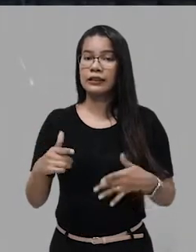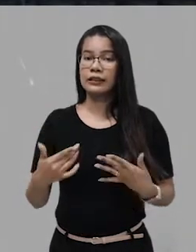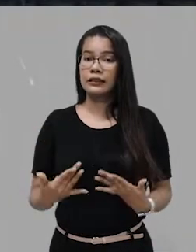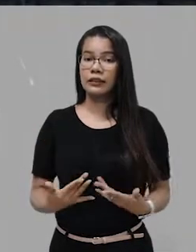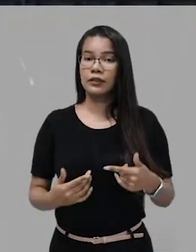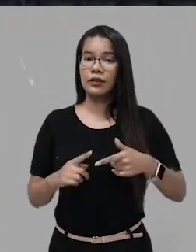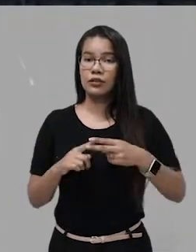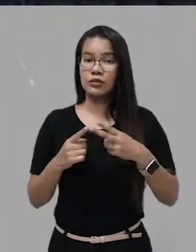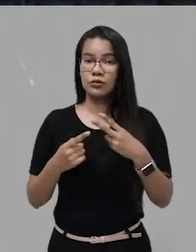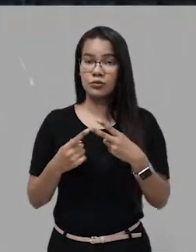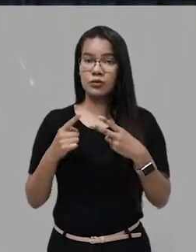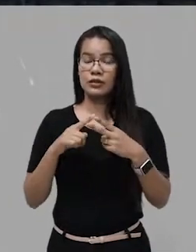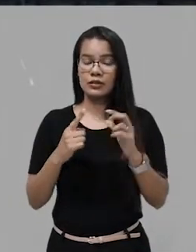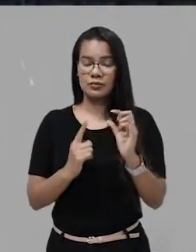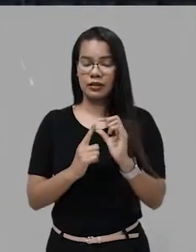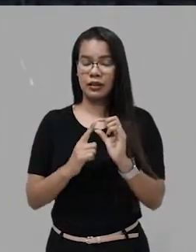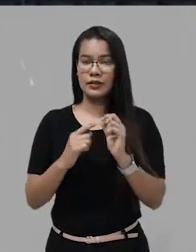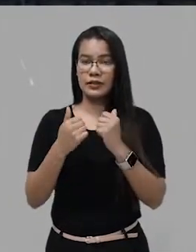palavras anteriores.